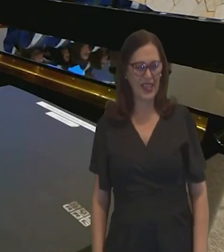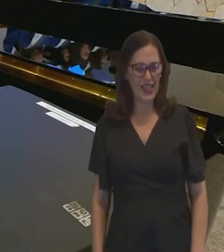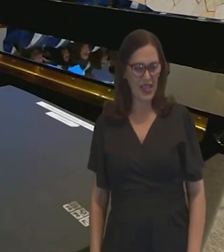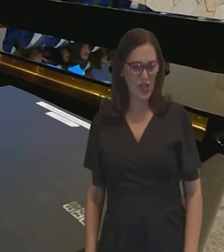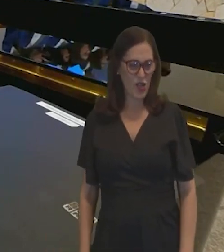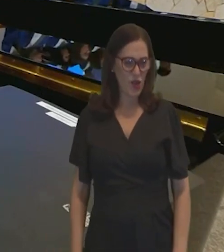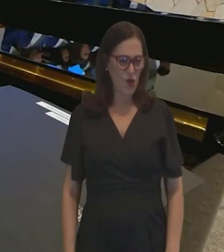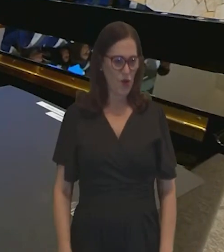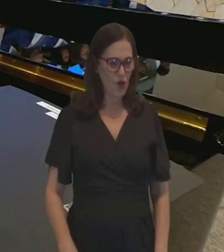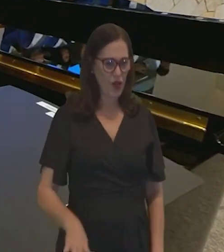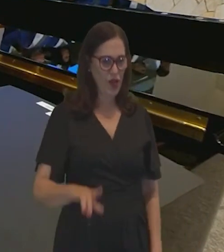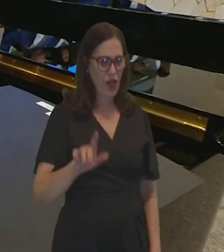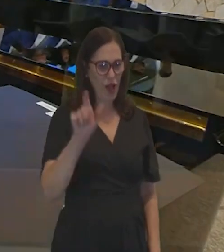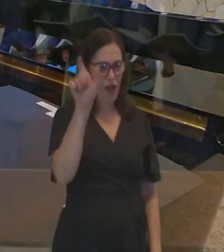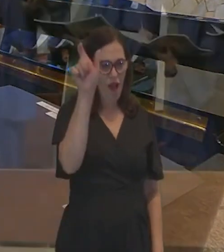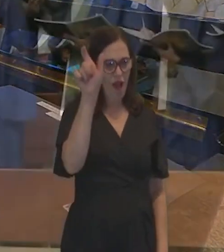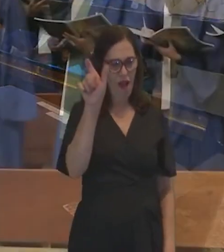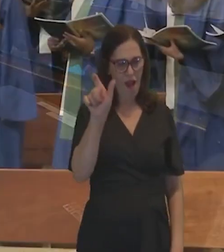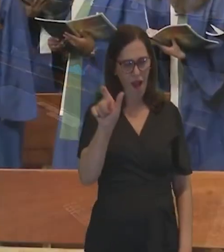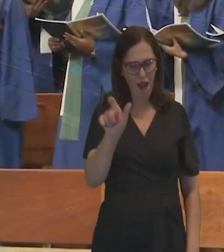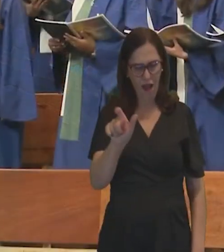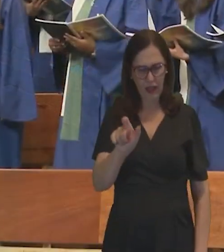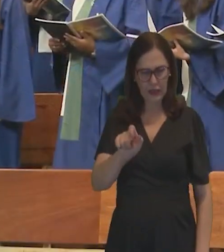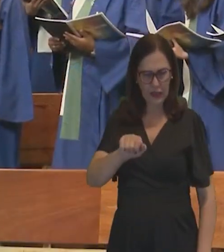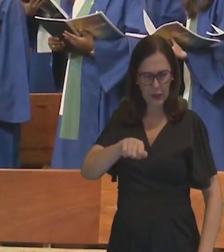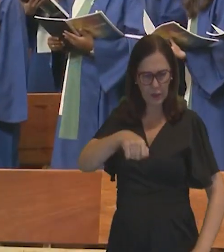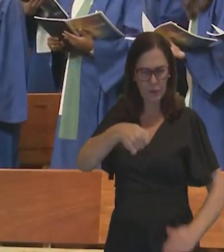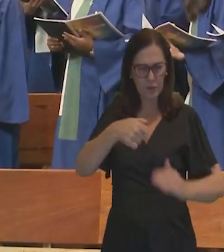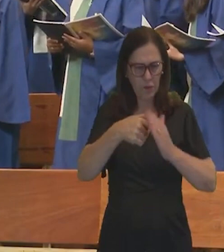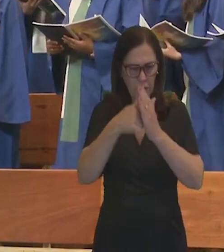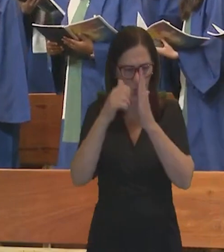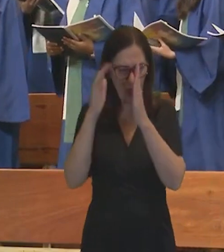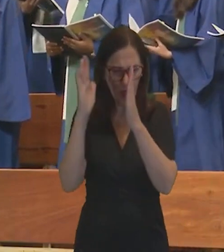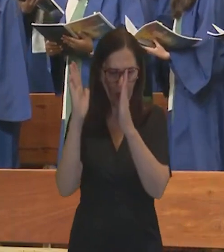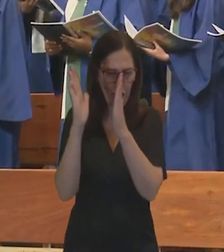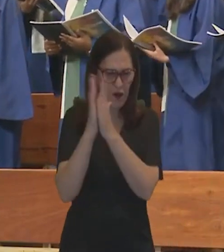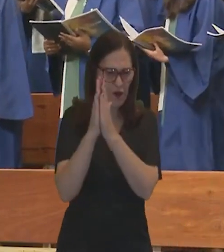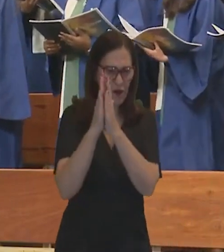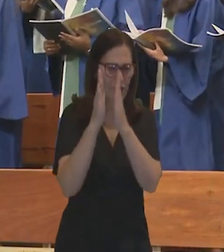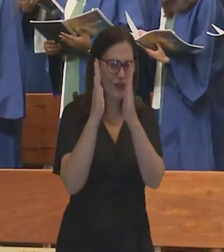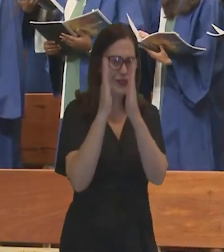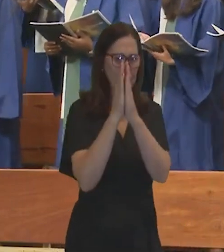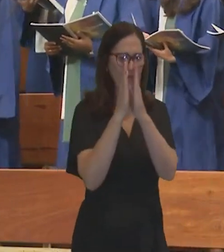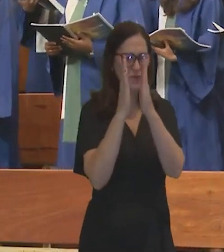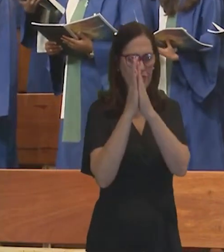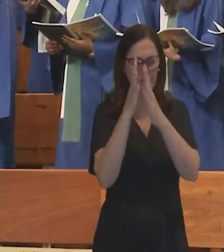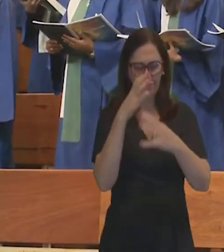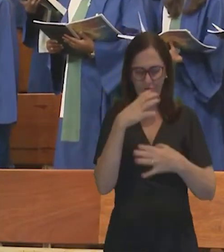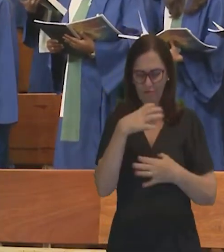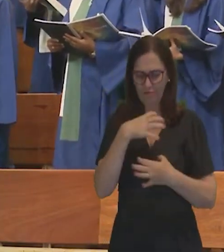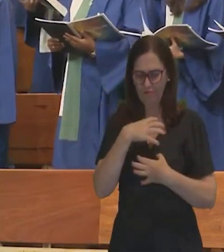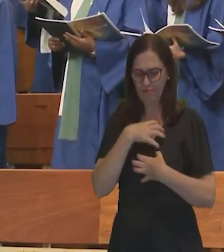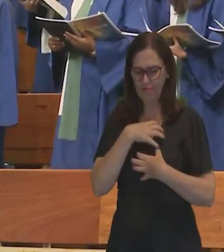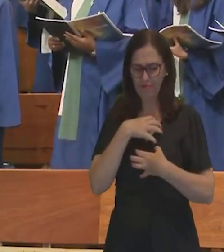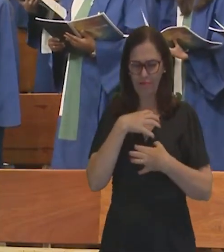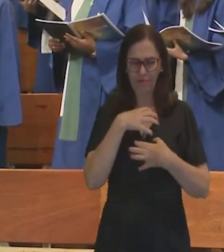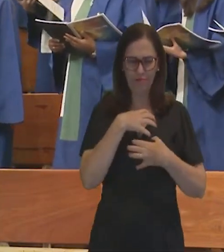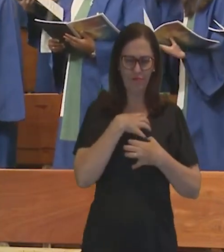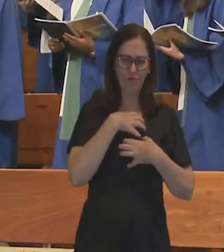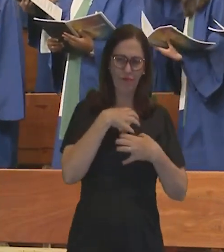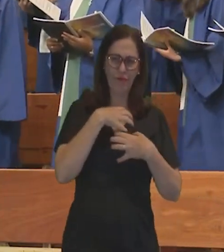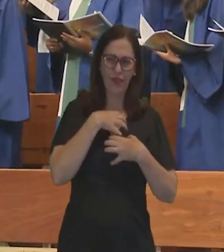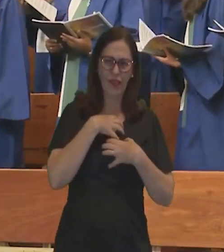alguém orando sim eu sinto